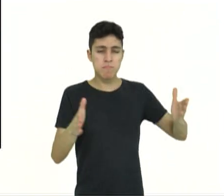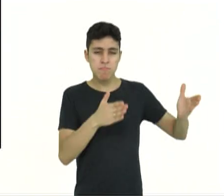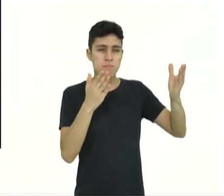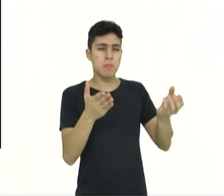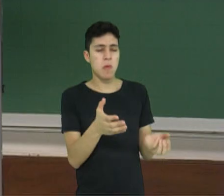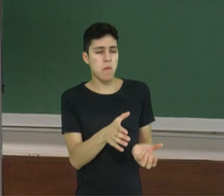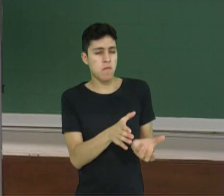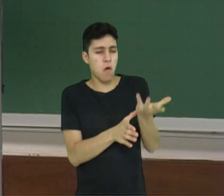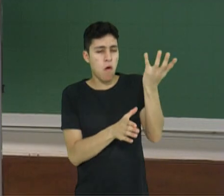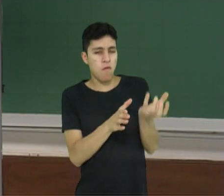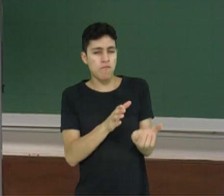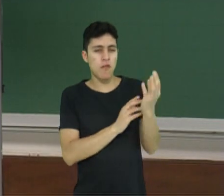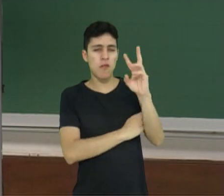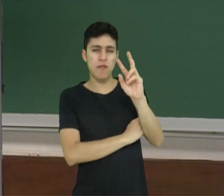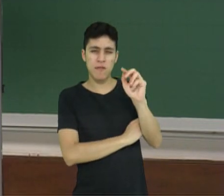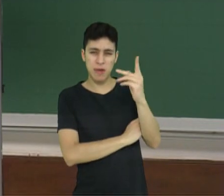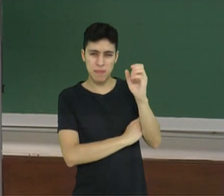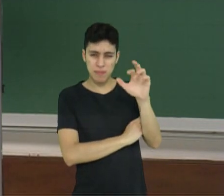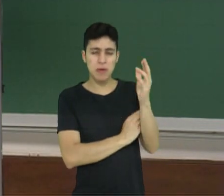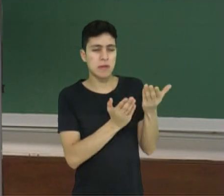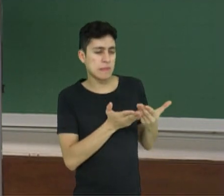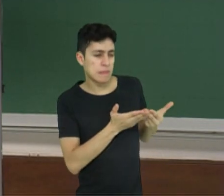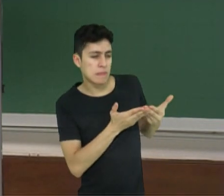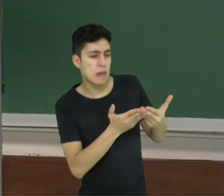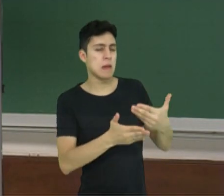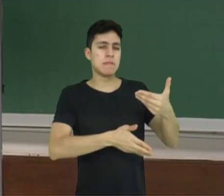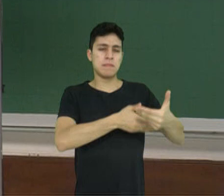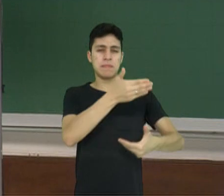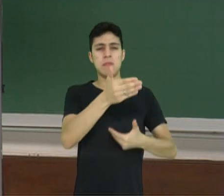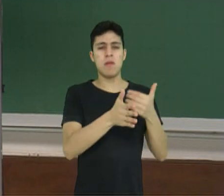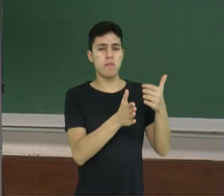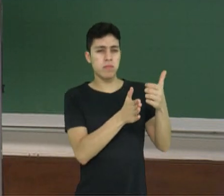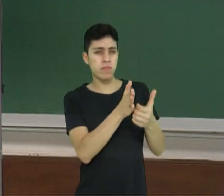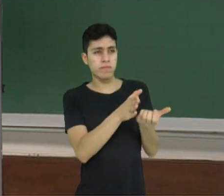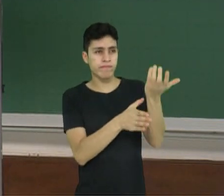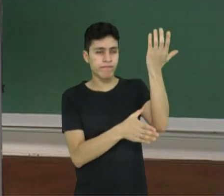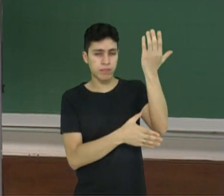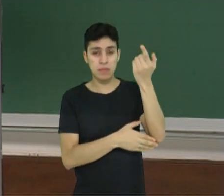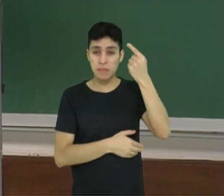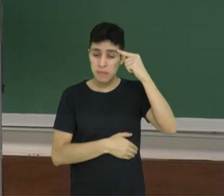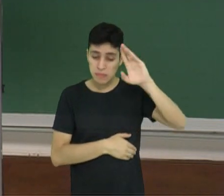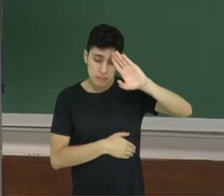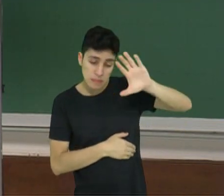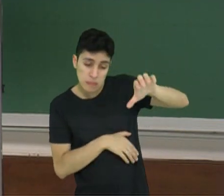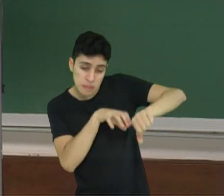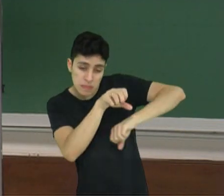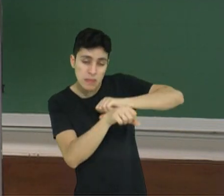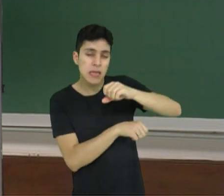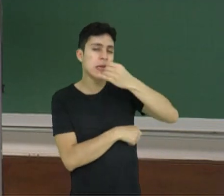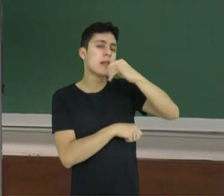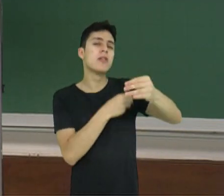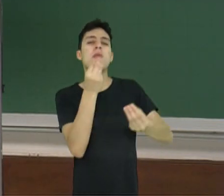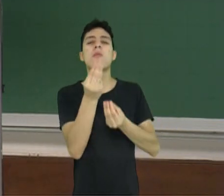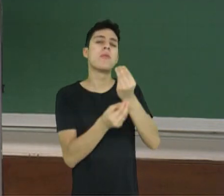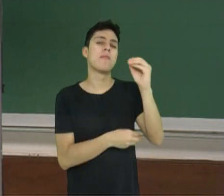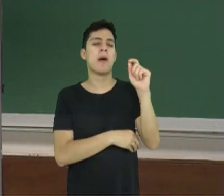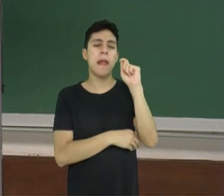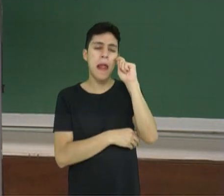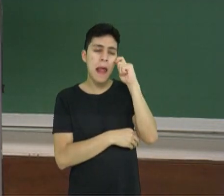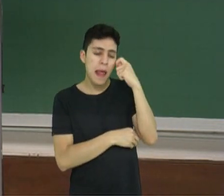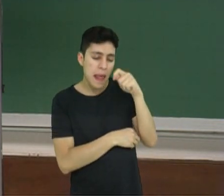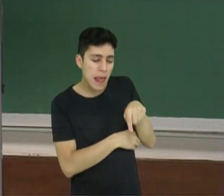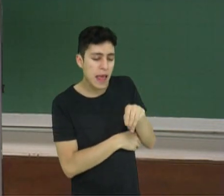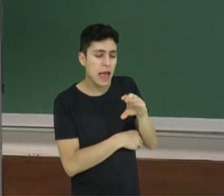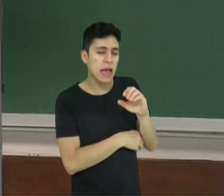barcos a vapor, a locomotiva, né? Mas o fato é que a fonte energética, a matriz energética era o carvão mineral, que aquecia